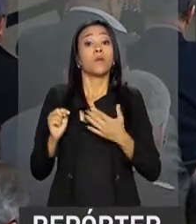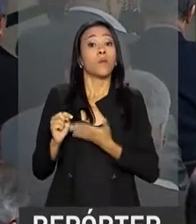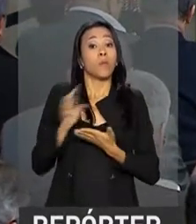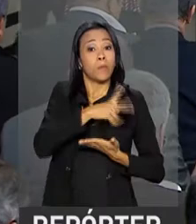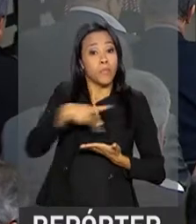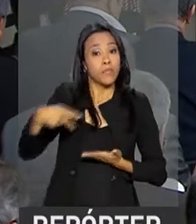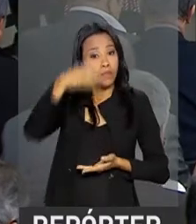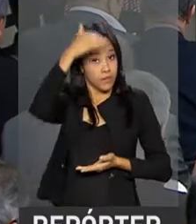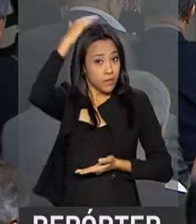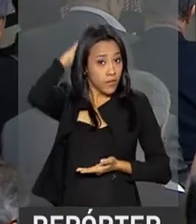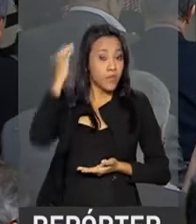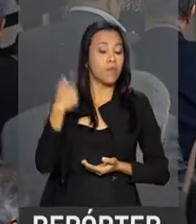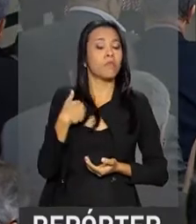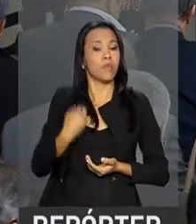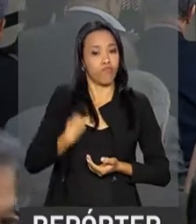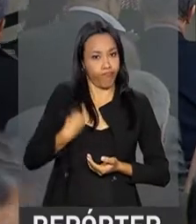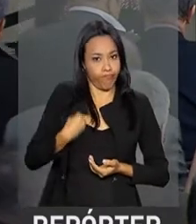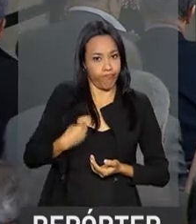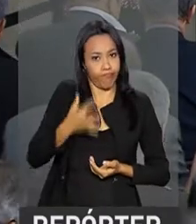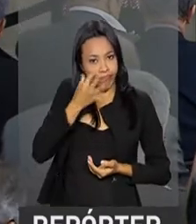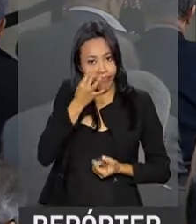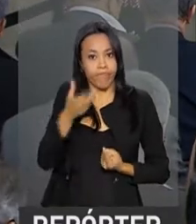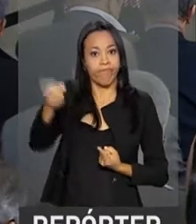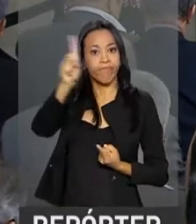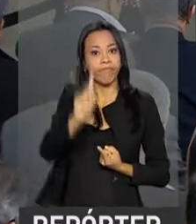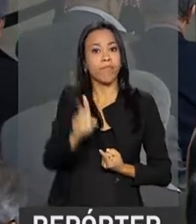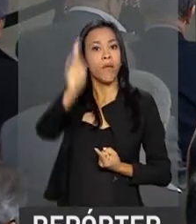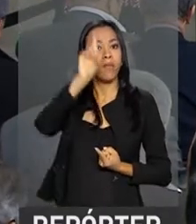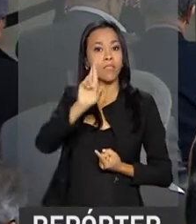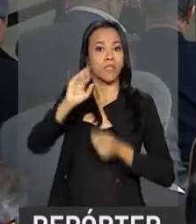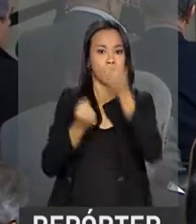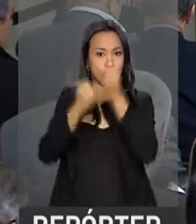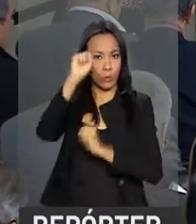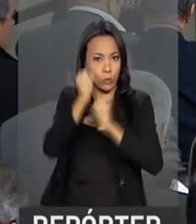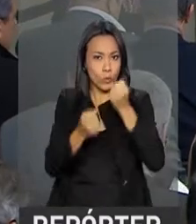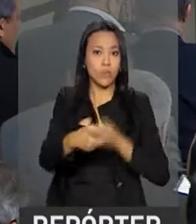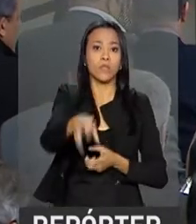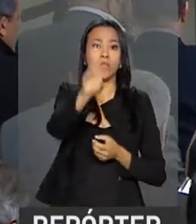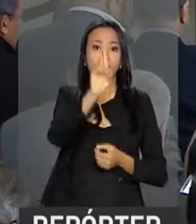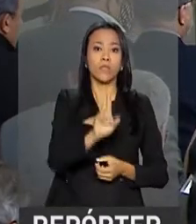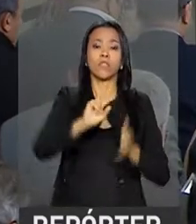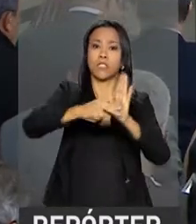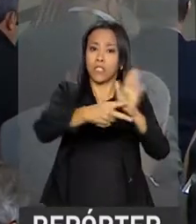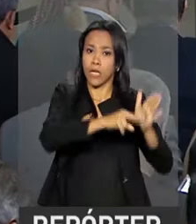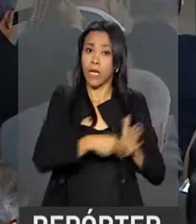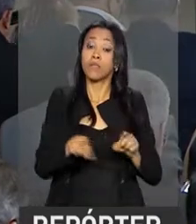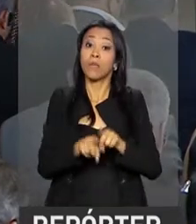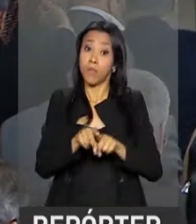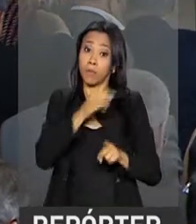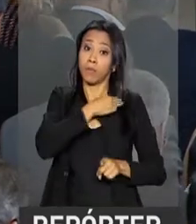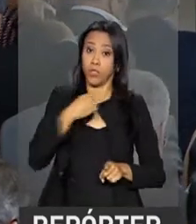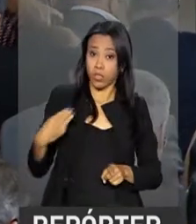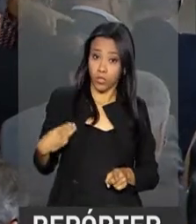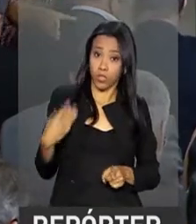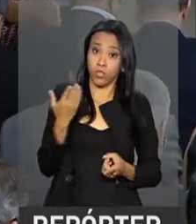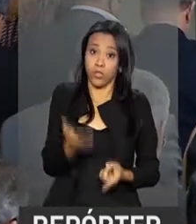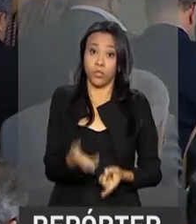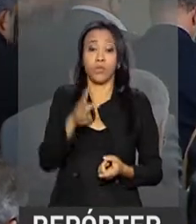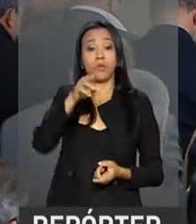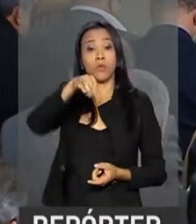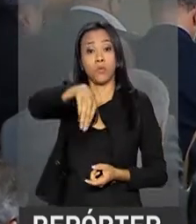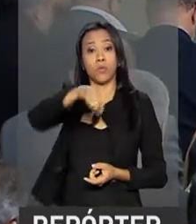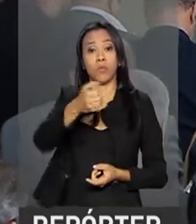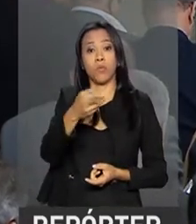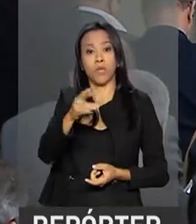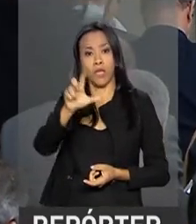de representantes dos trabalhadores e do setor industrial, participam também ministros de Estado, entre eles o ministro Henrique Meirelles, da Fazenda, da